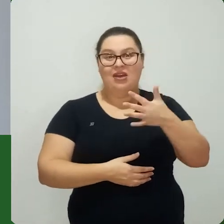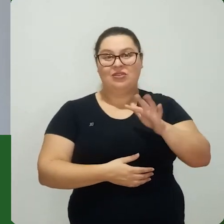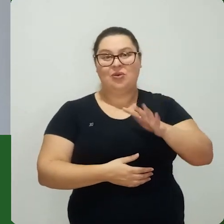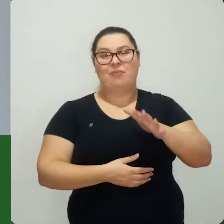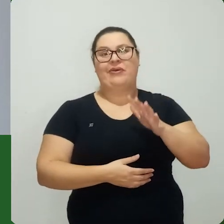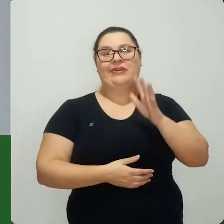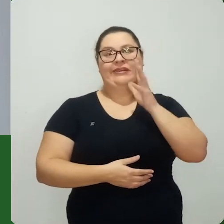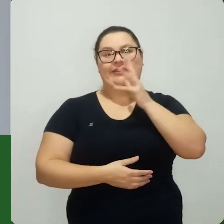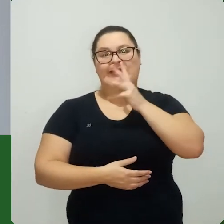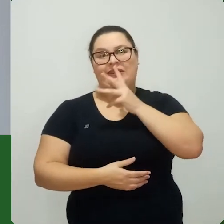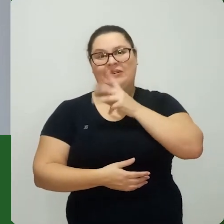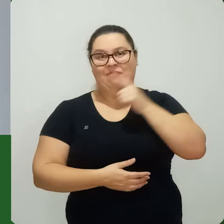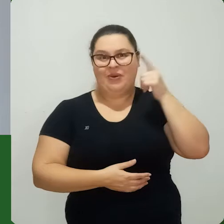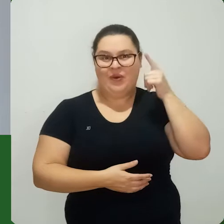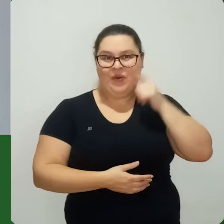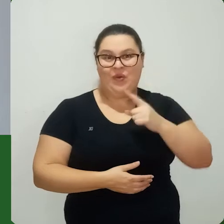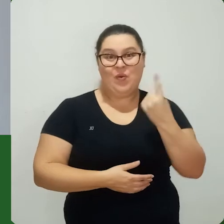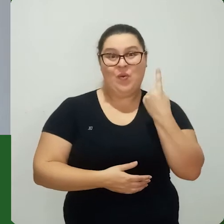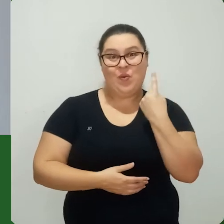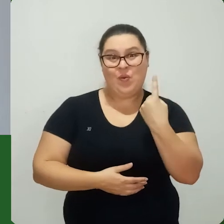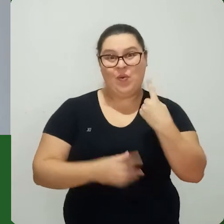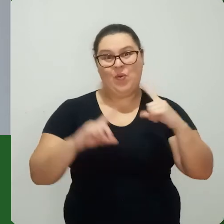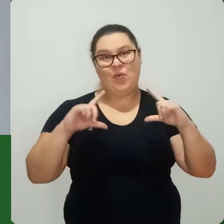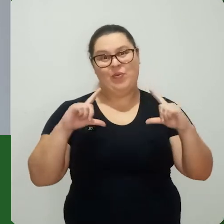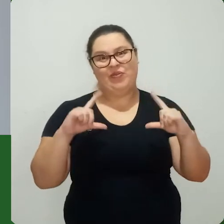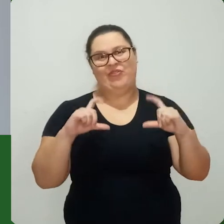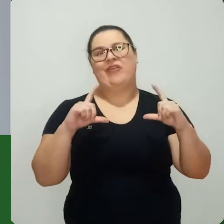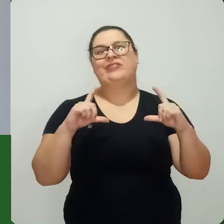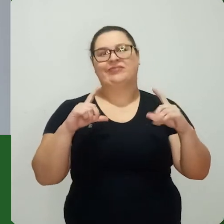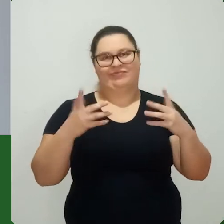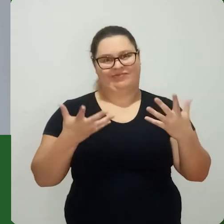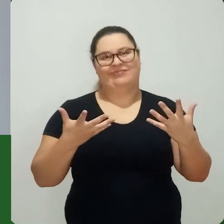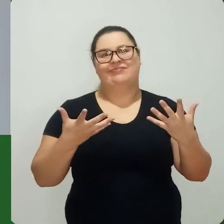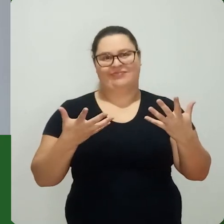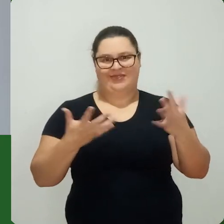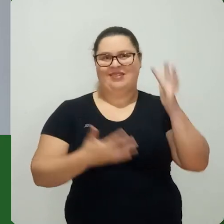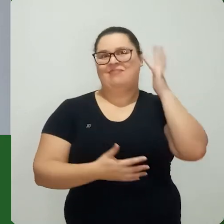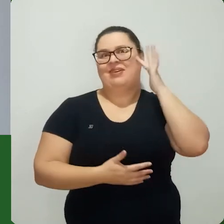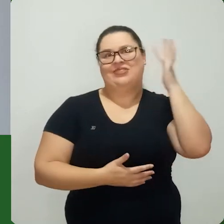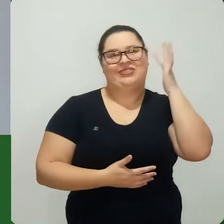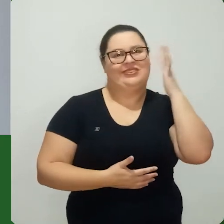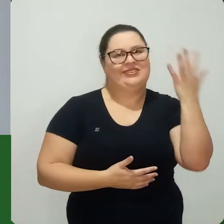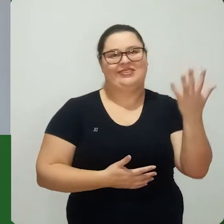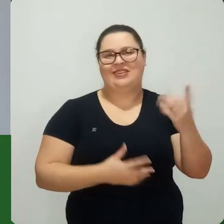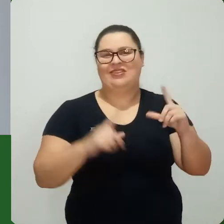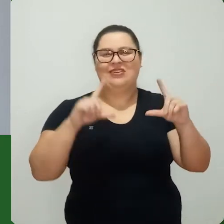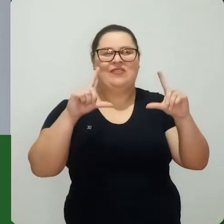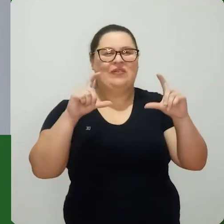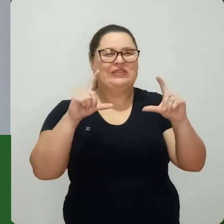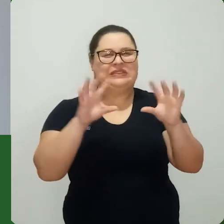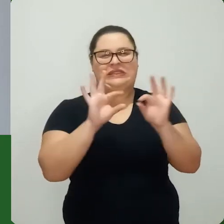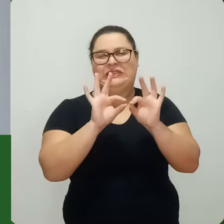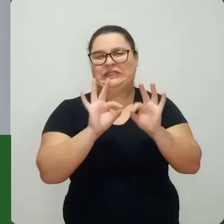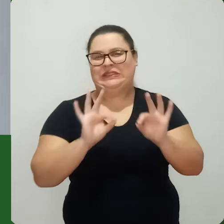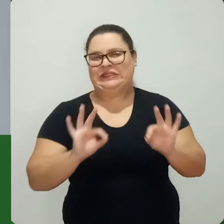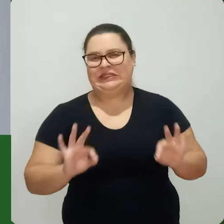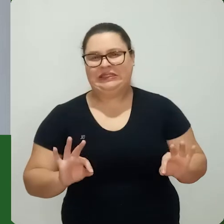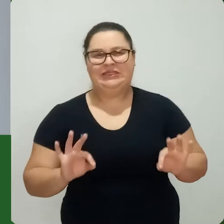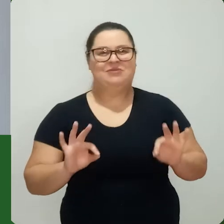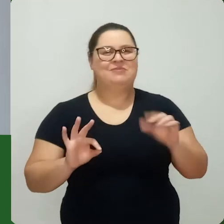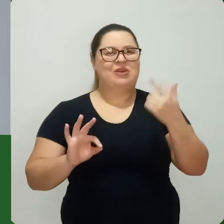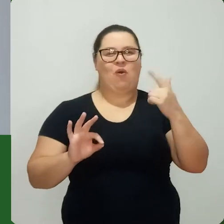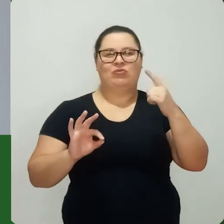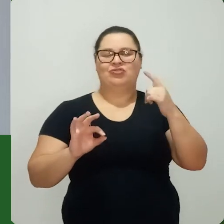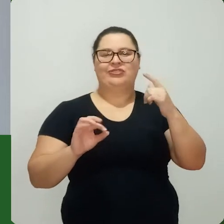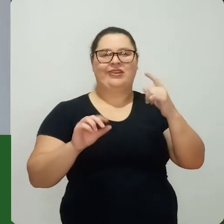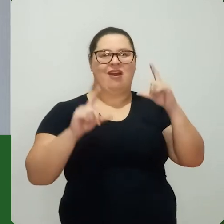Eram fotografias bastante simples, bastante sem precisão, né? Era um outro tipo de registro, mas foi um registro muito